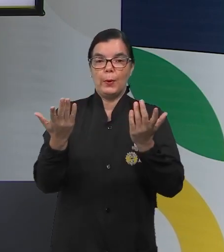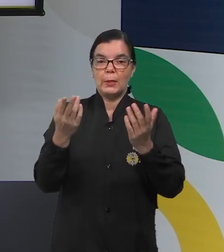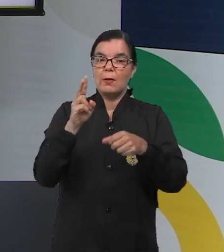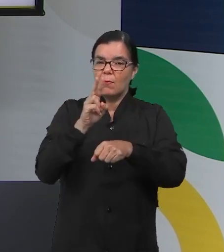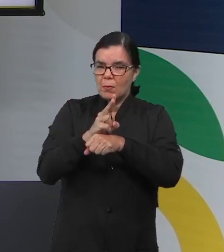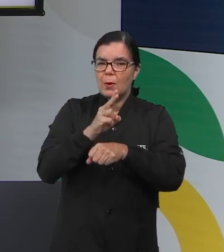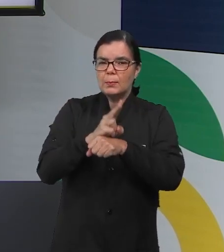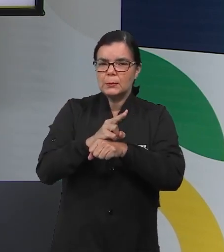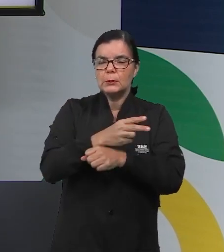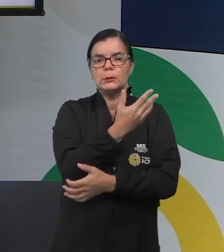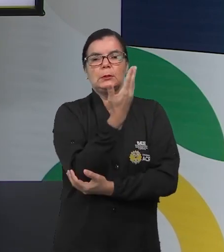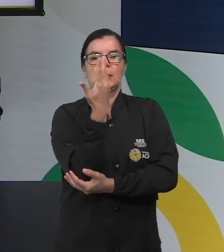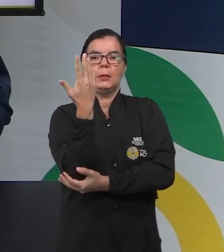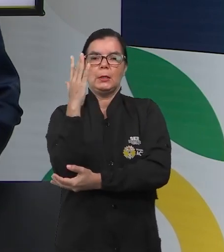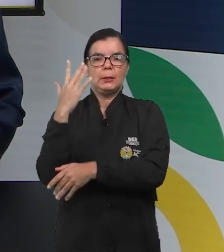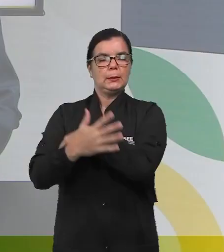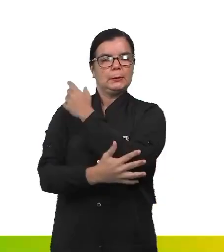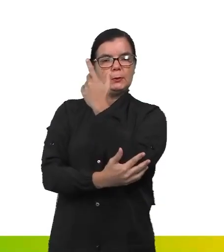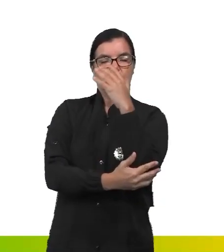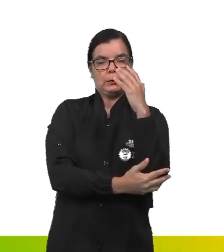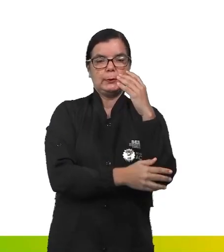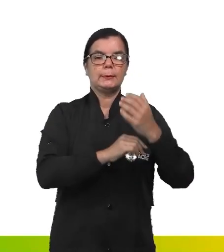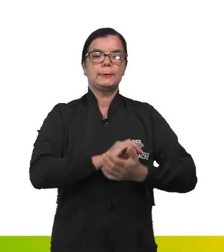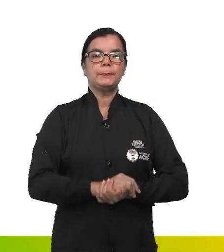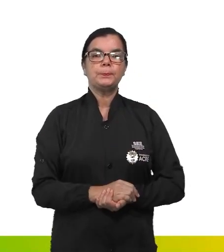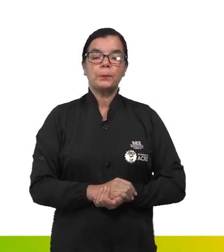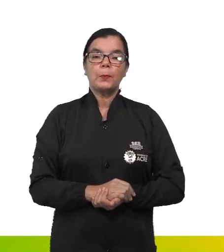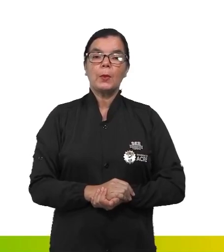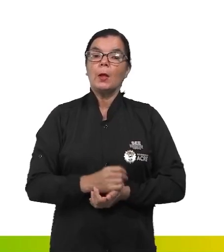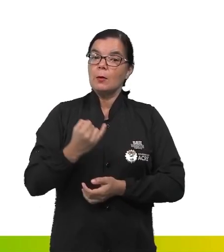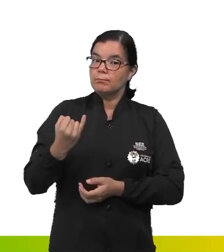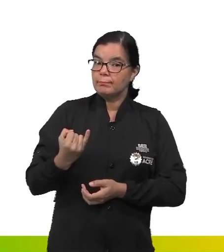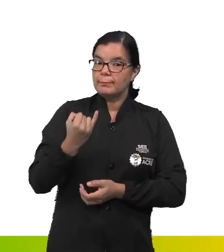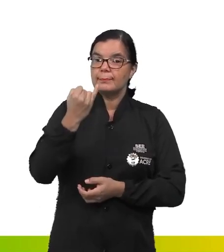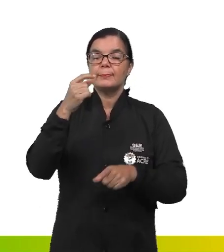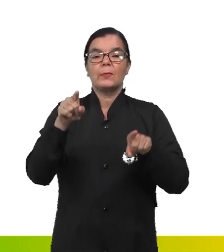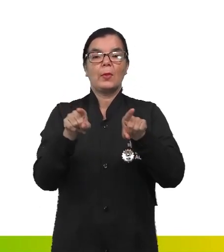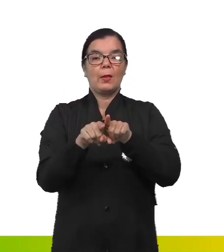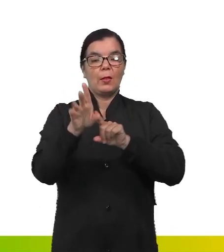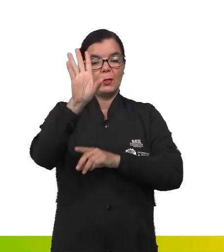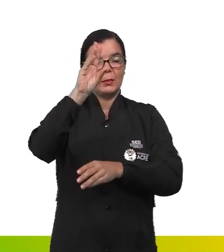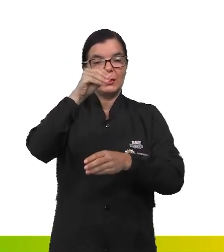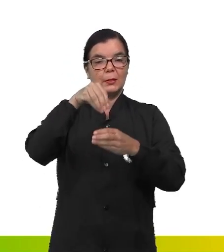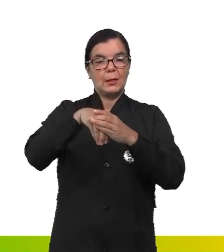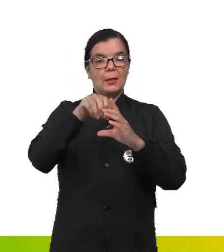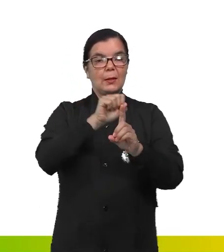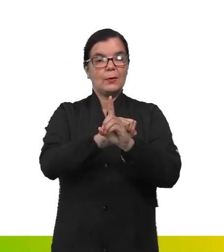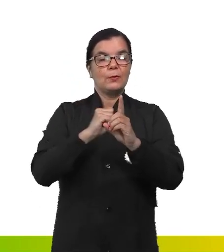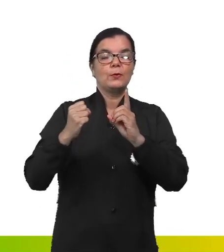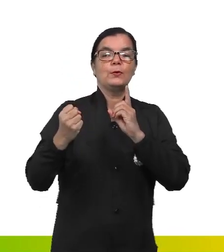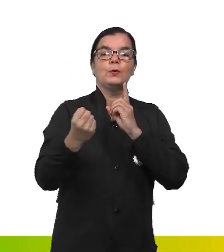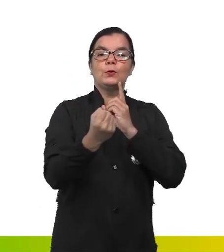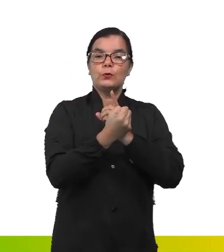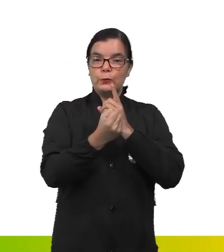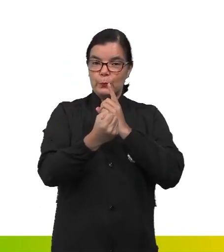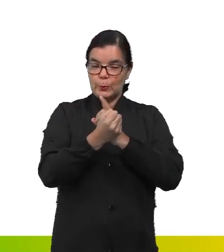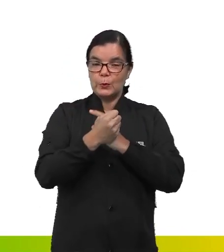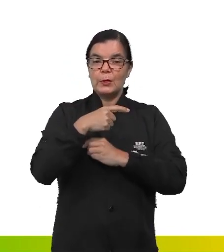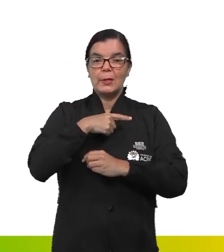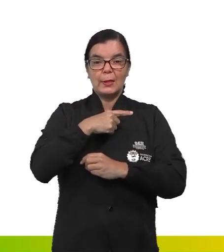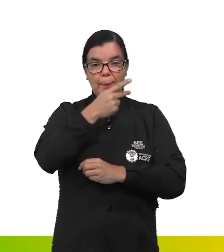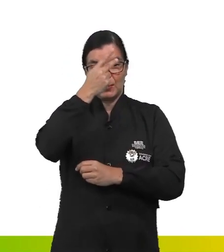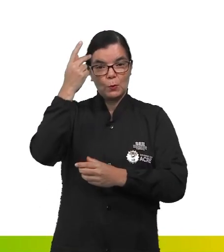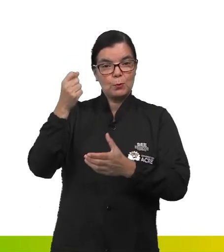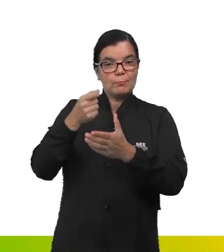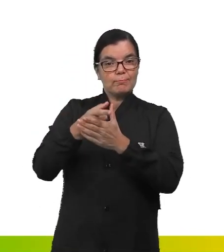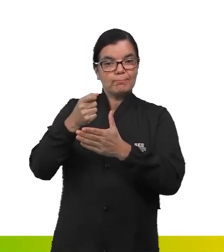natureza? Outra coisa também aqui, pessoal, que é muito importante dentro da sociedade consumista que nós temos hoje